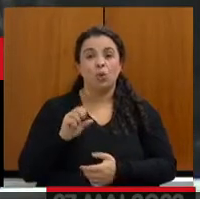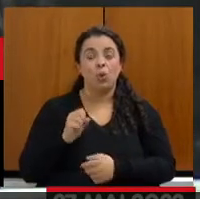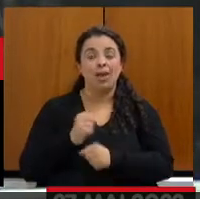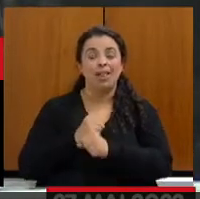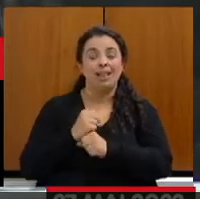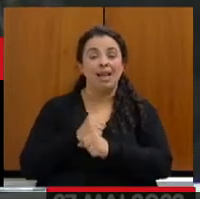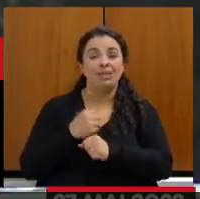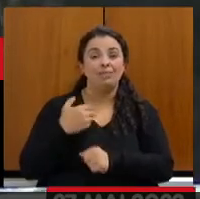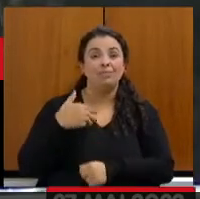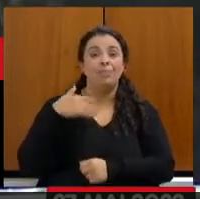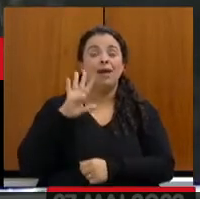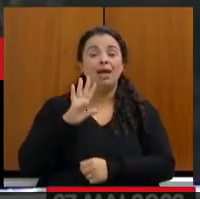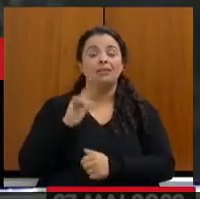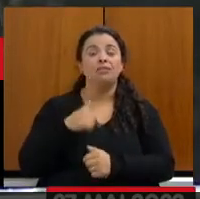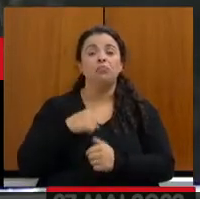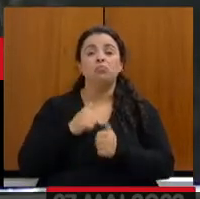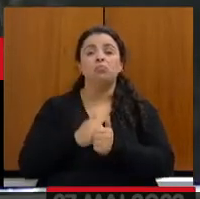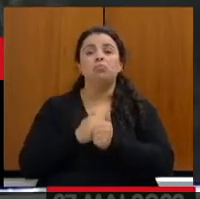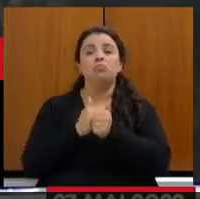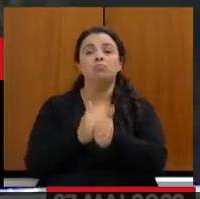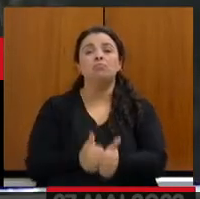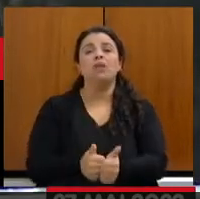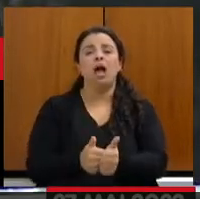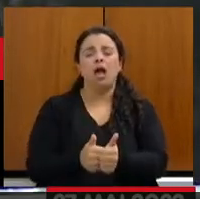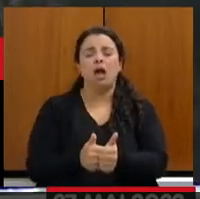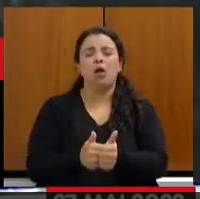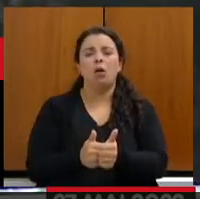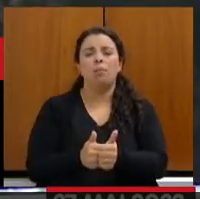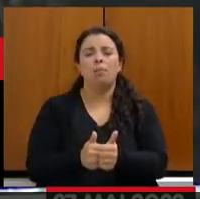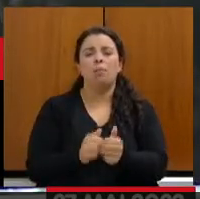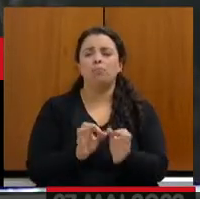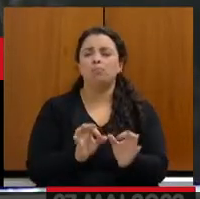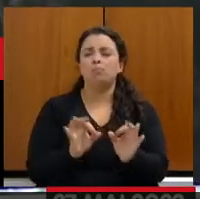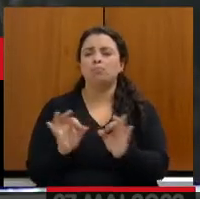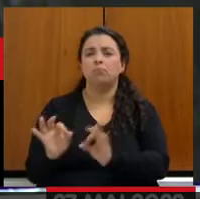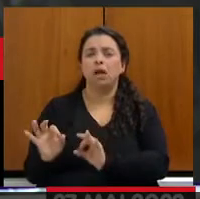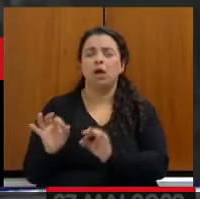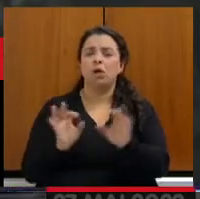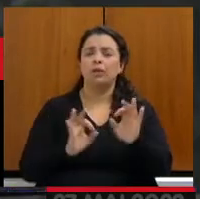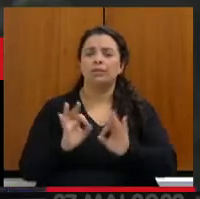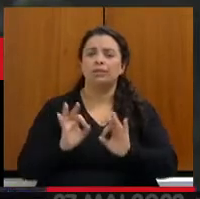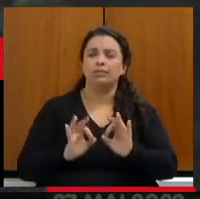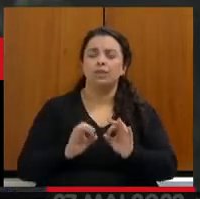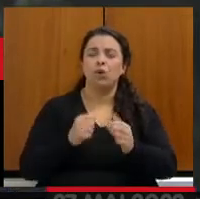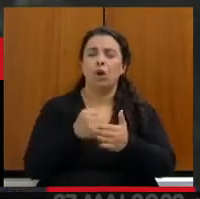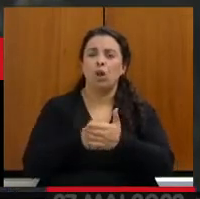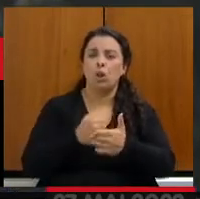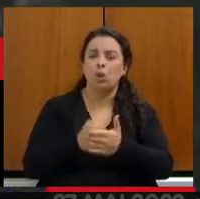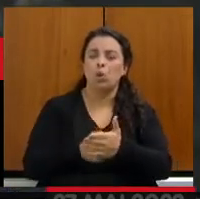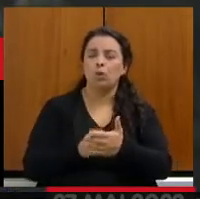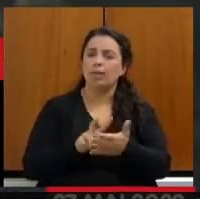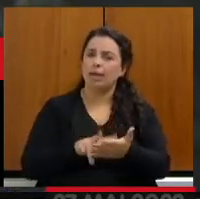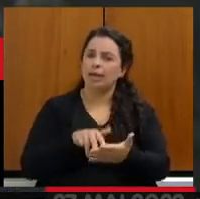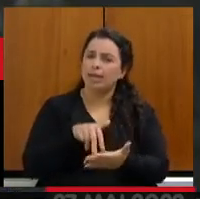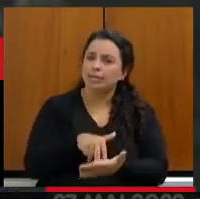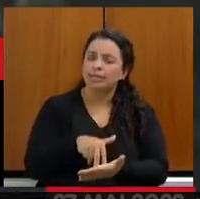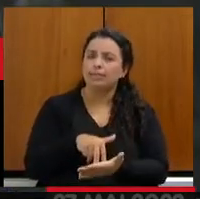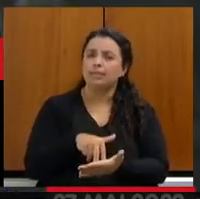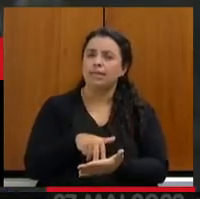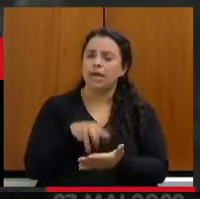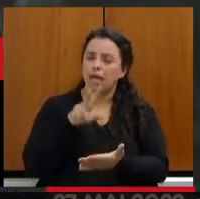é acompanhando a organização a luta EA resistência das mulheres